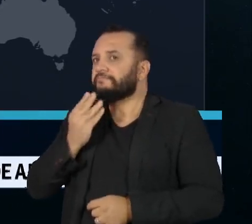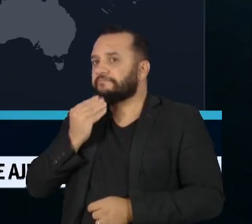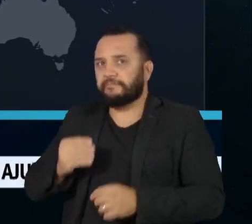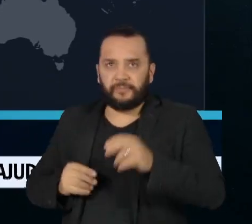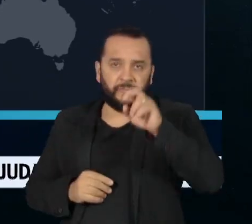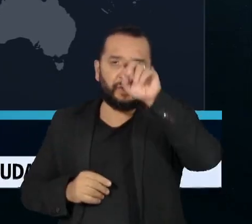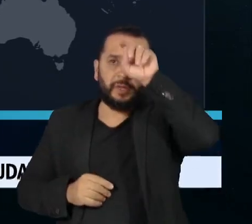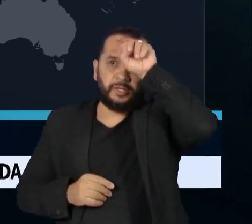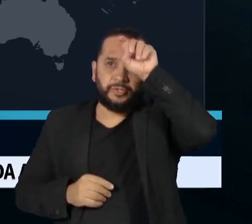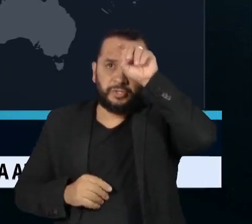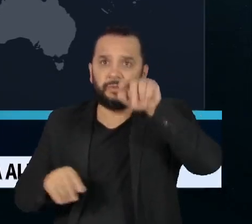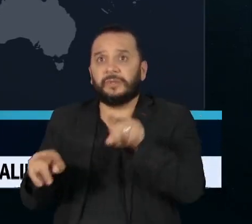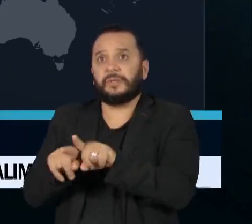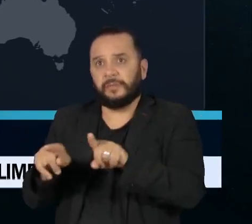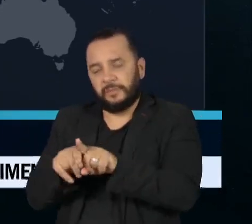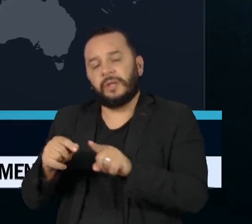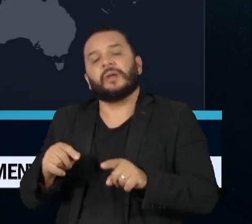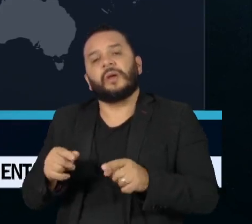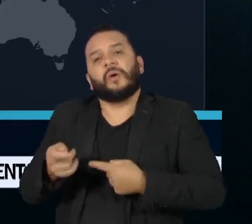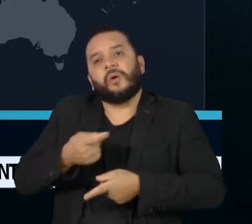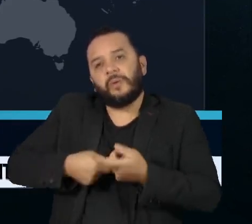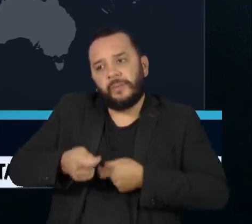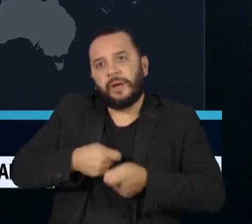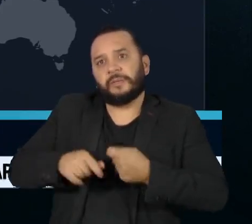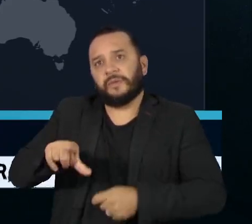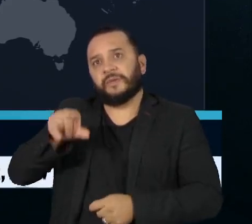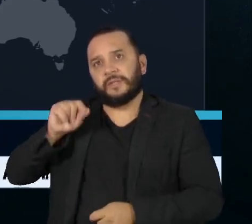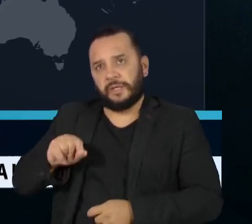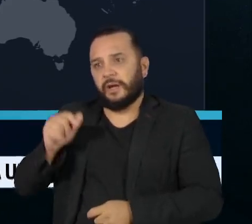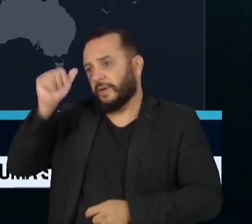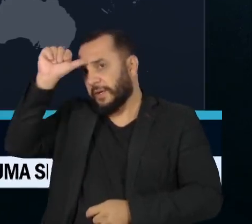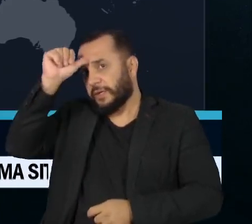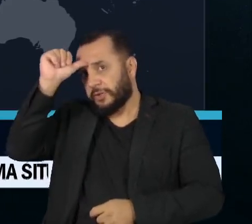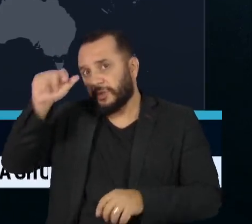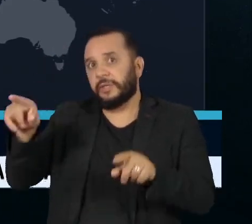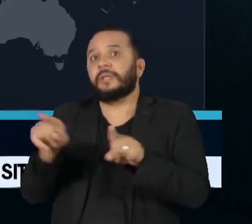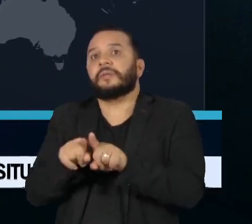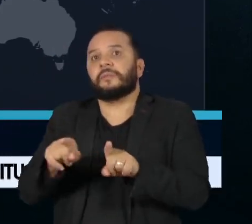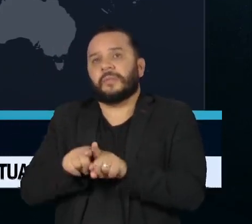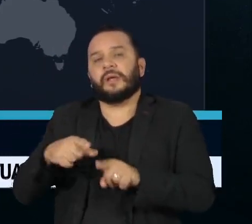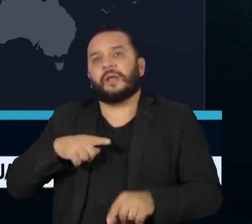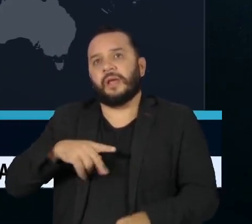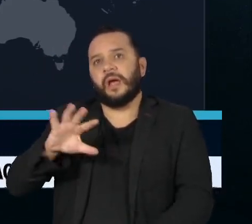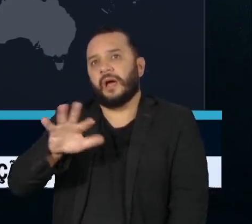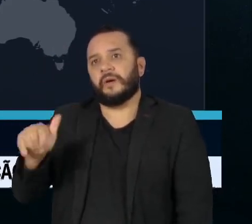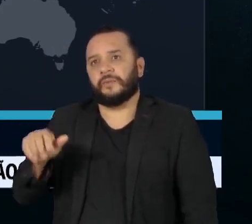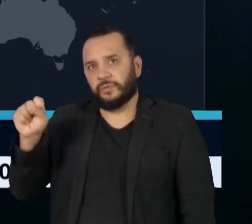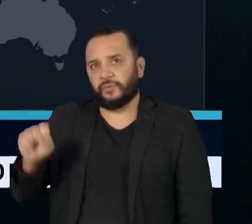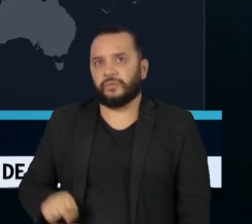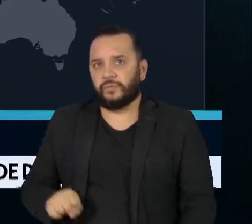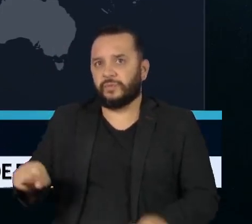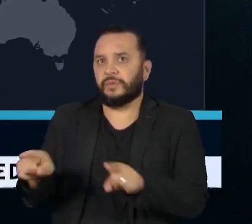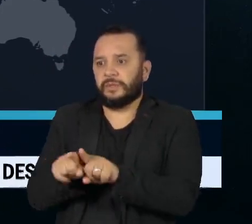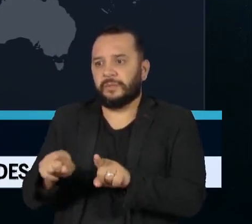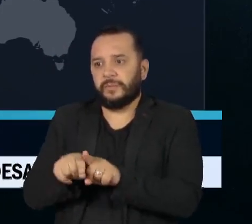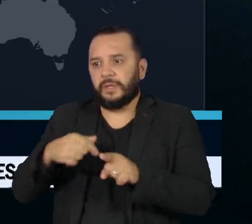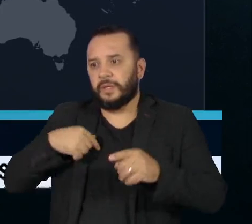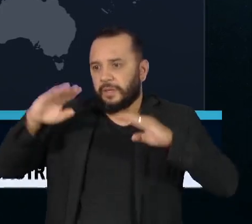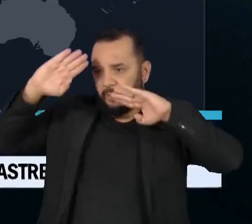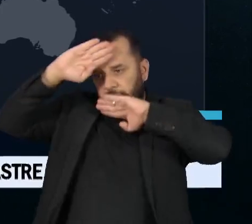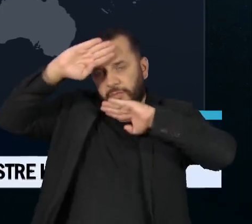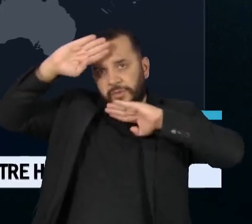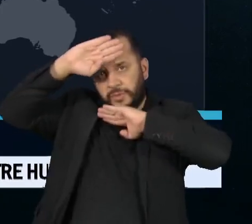comércio preferencial com Índia e os cinco países da União Aduaneira formados pela África do Sul, Botsuana,